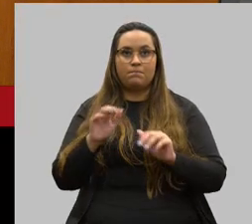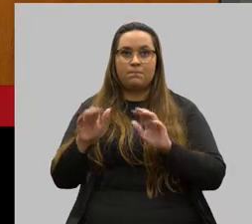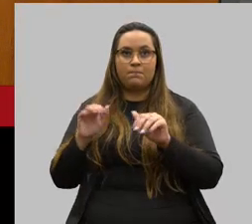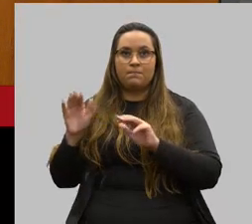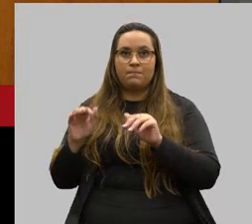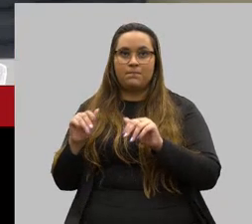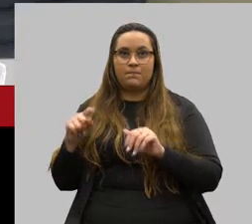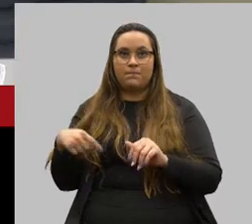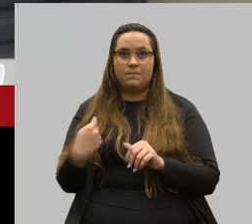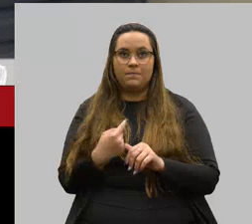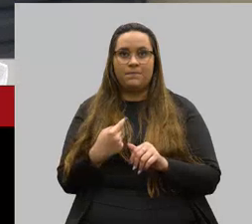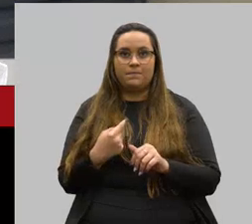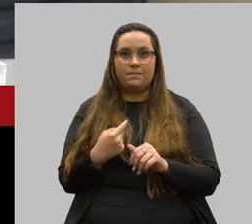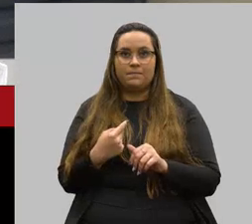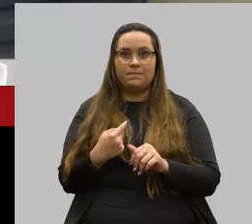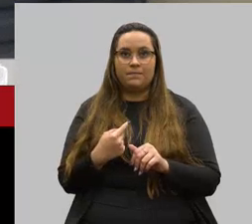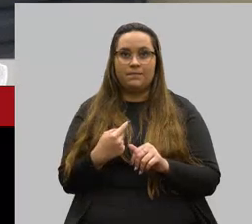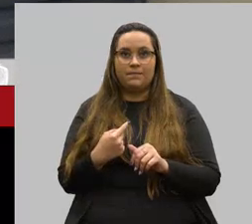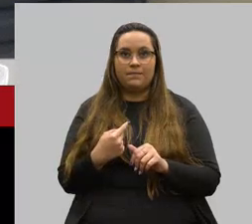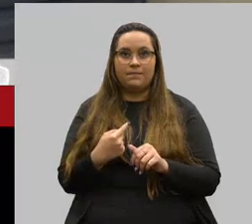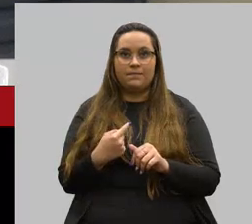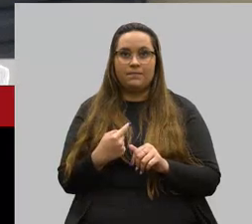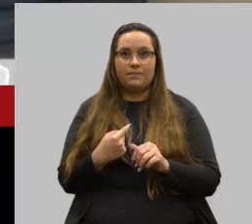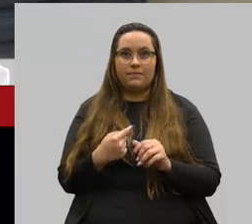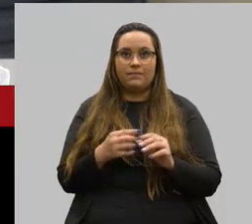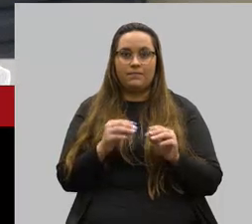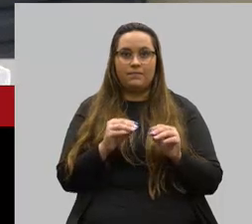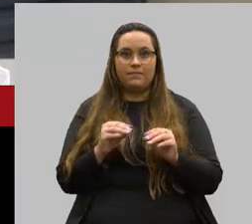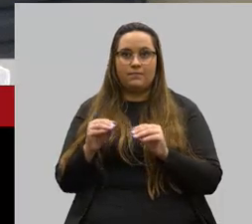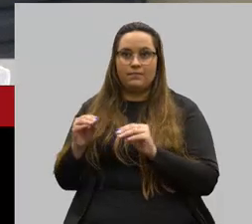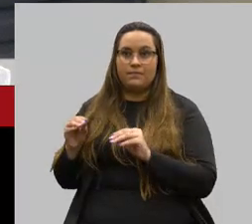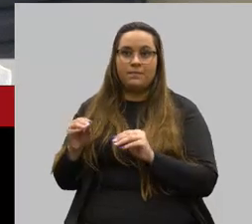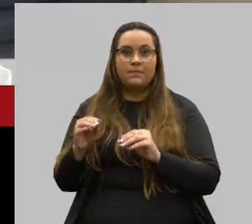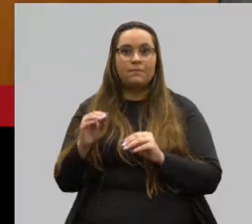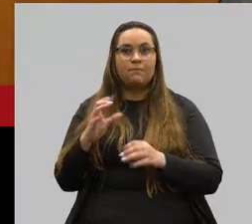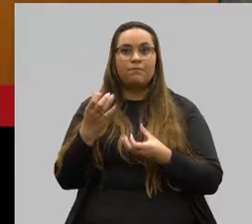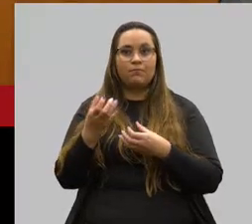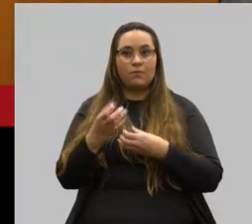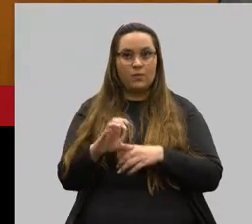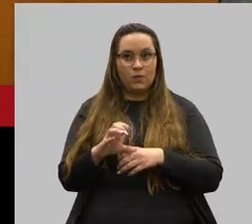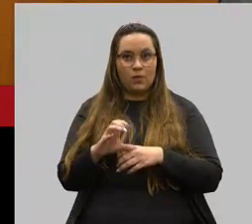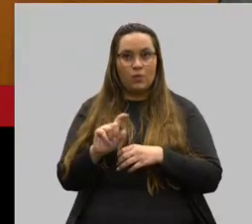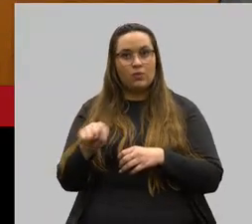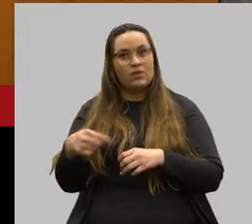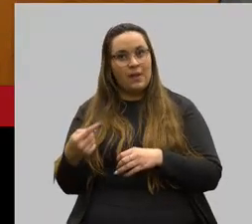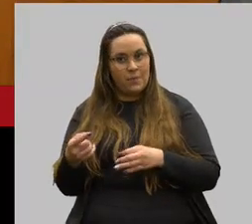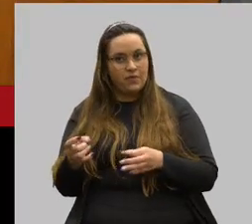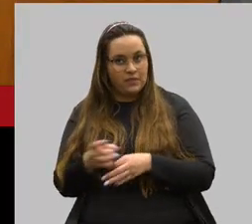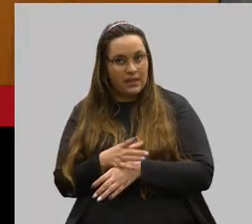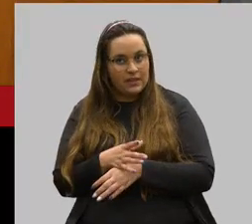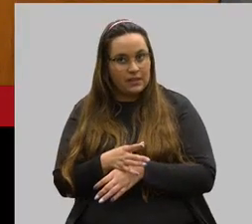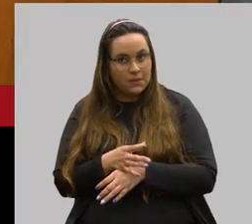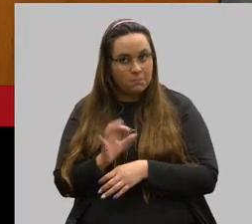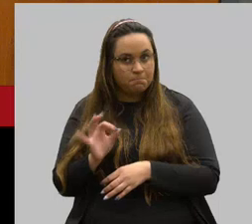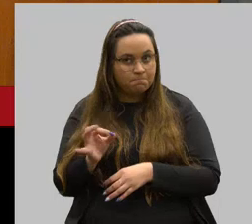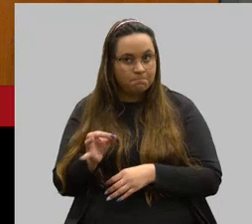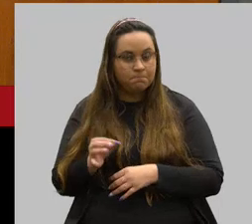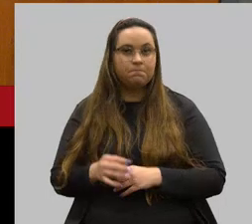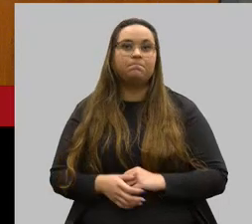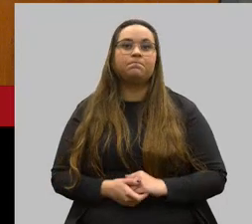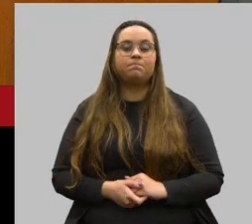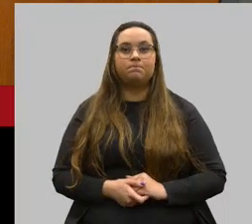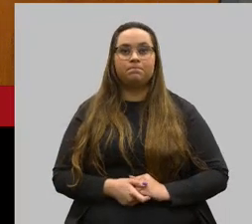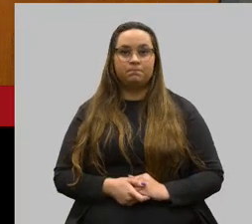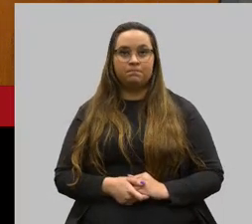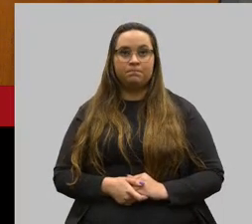dependemos exatamente da prorrogação do concurso né prorrogação e depois finalização né OK e dout